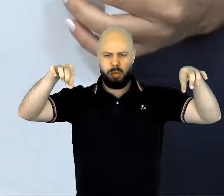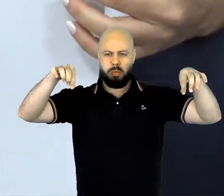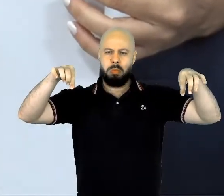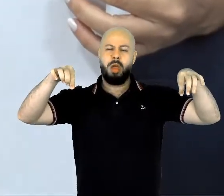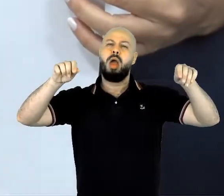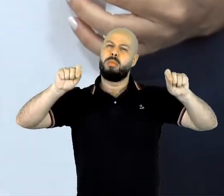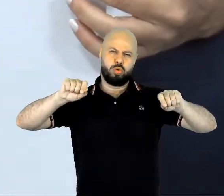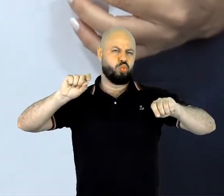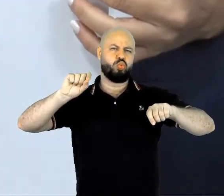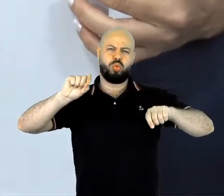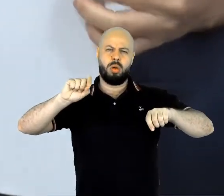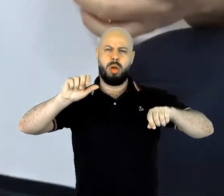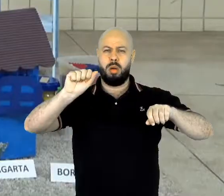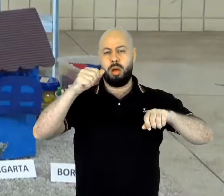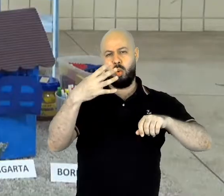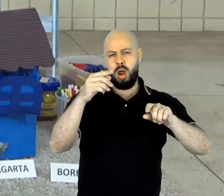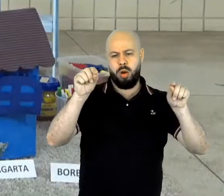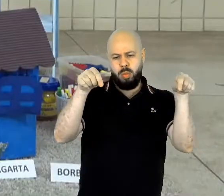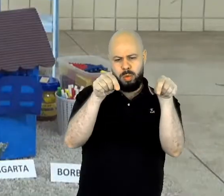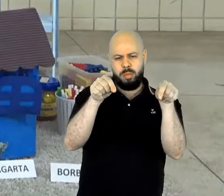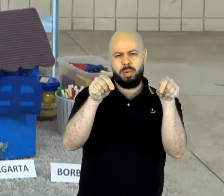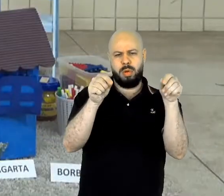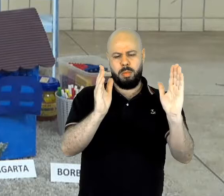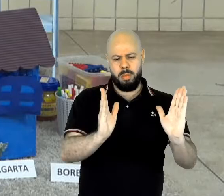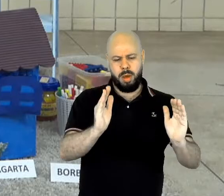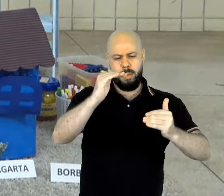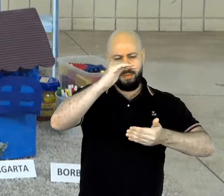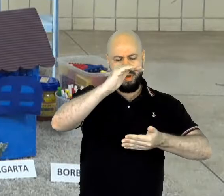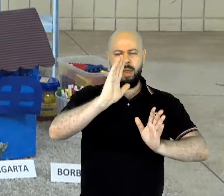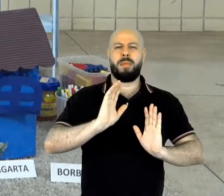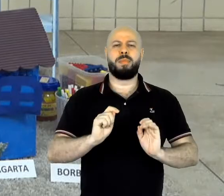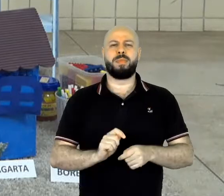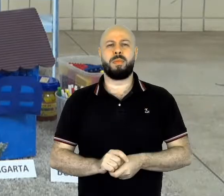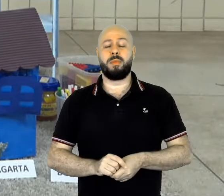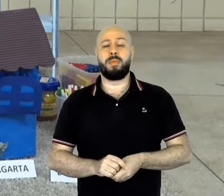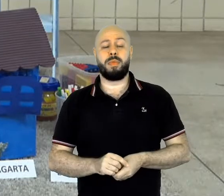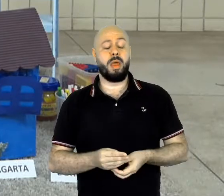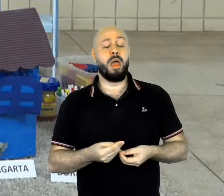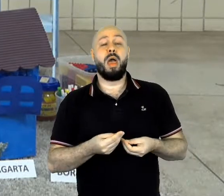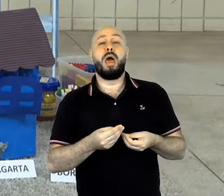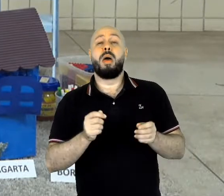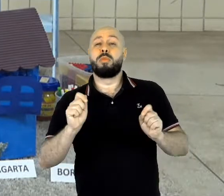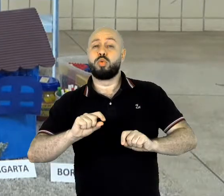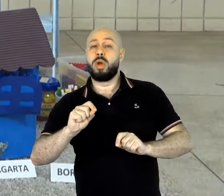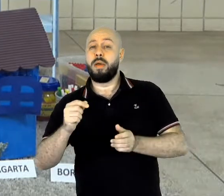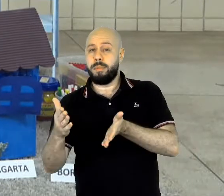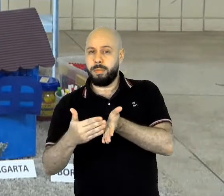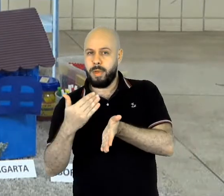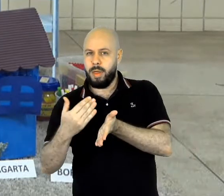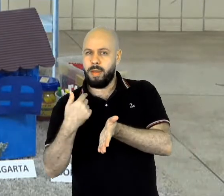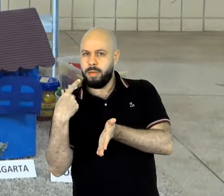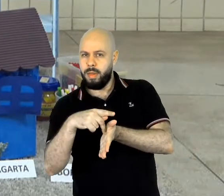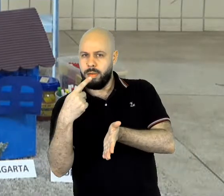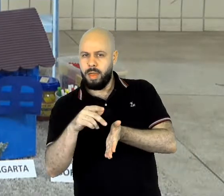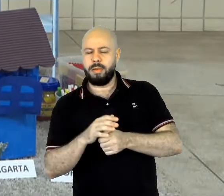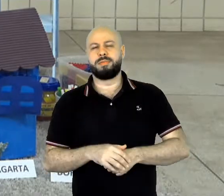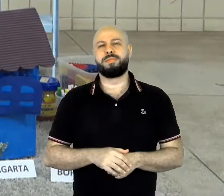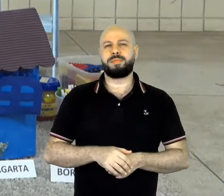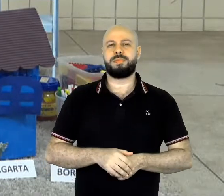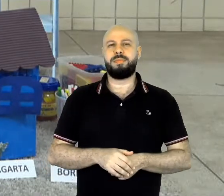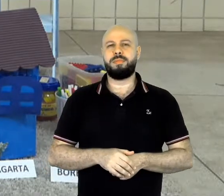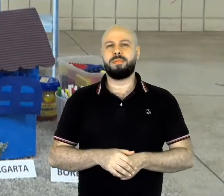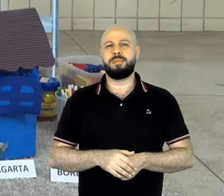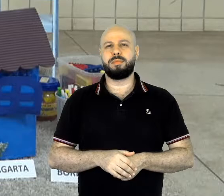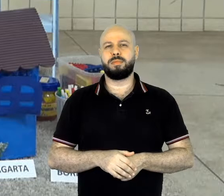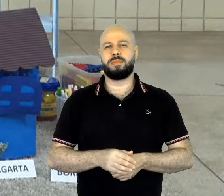também pode ser a folha A4. Mas você também pode estar utilizando o caderno da sua criança. Aí o que você vai fazer?